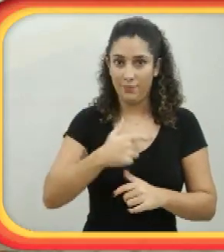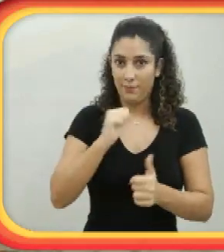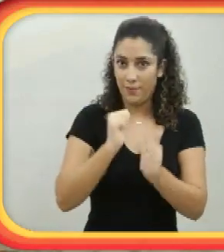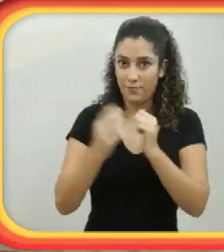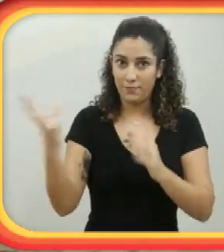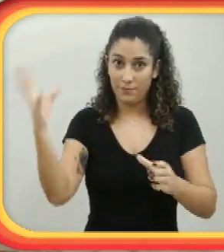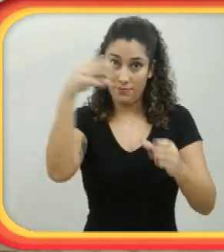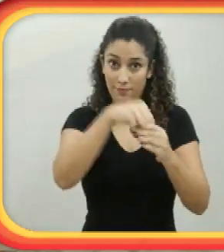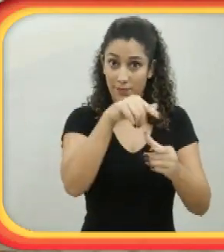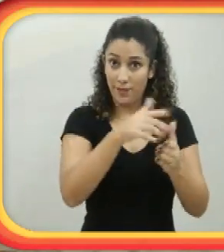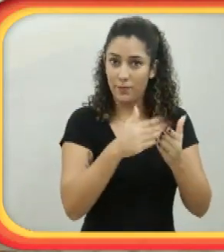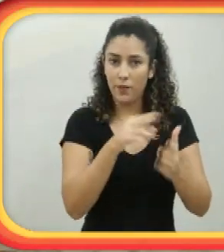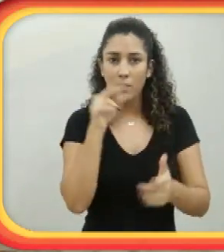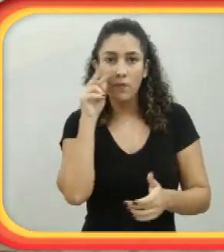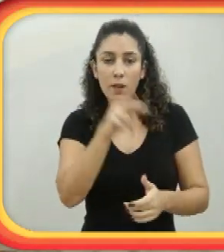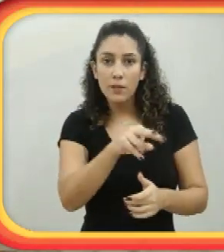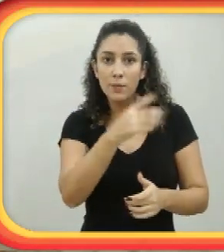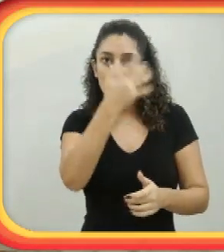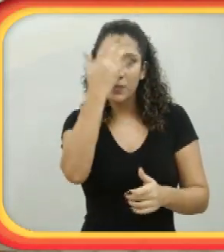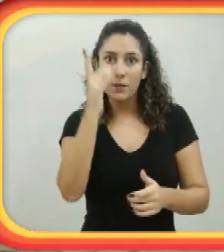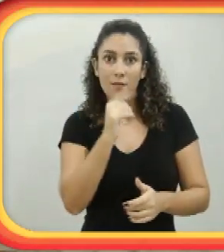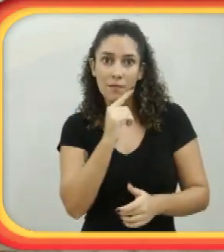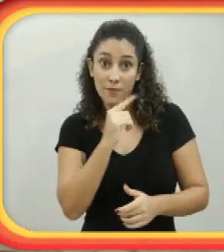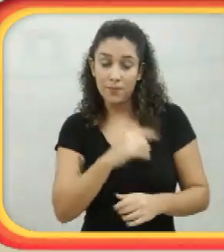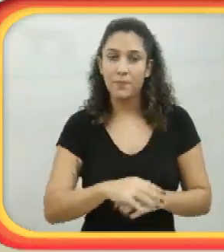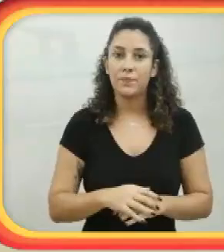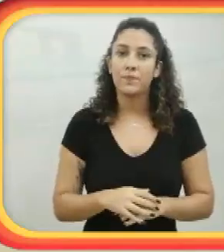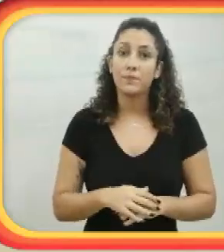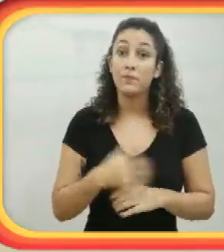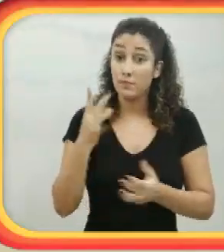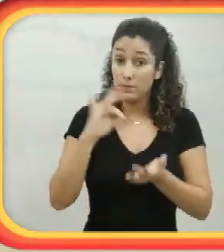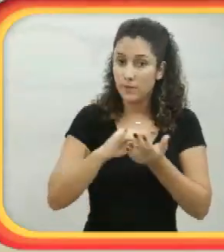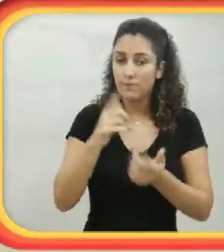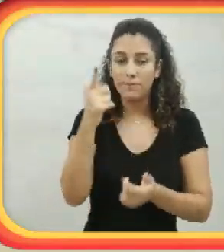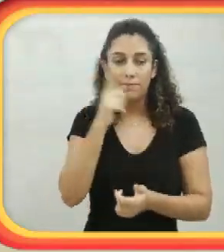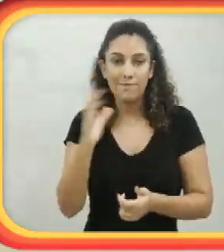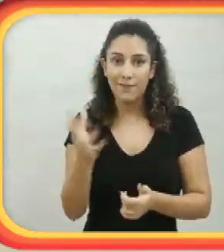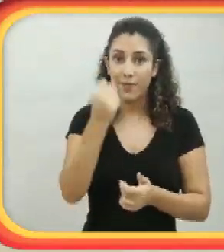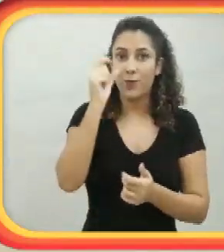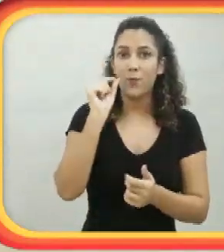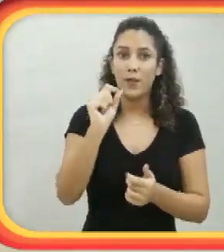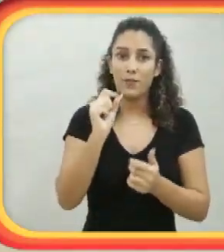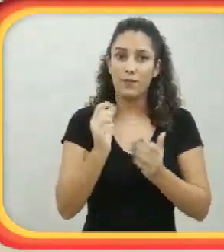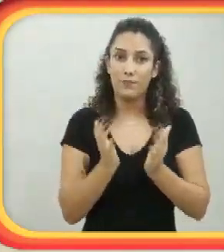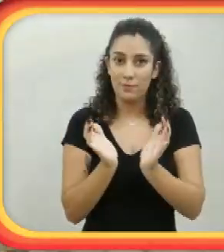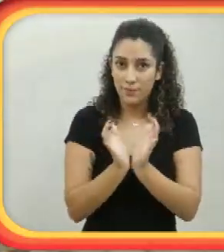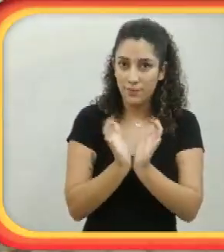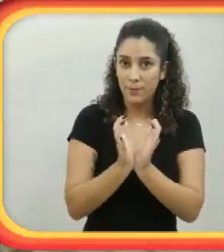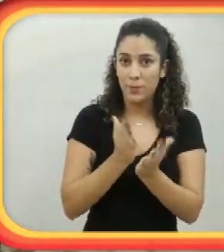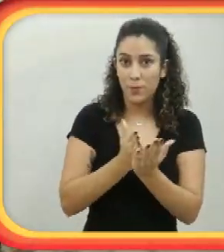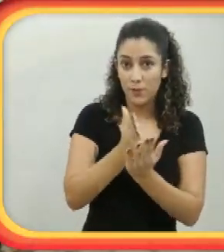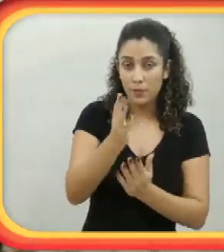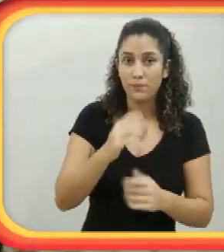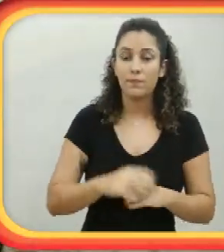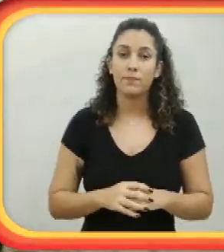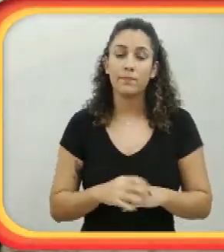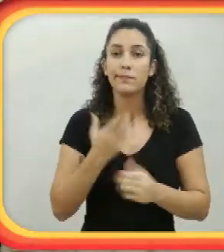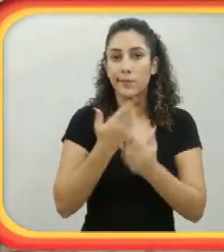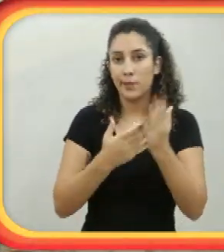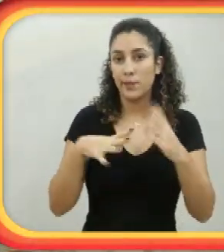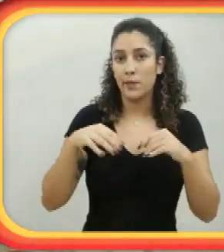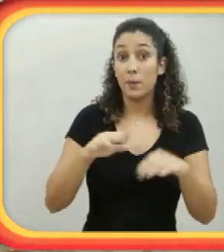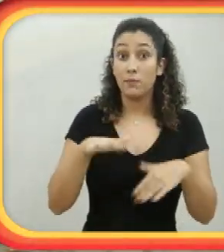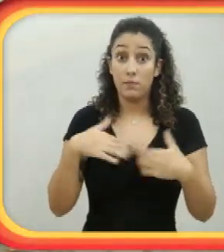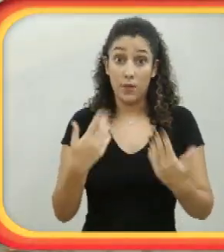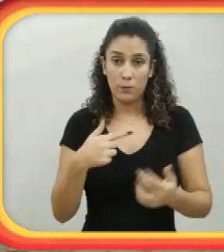uma coisa muito interessante é que dentro do VAA, você coloca um atleta dentro da canoa, vê que na água a pessoa, na verdade,